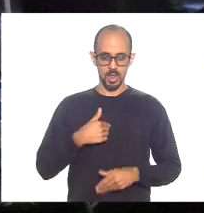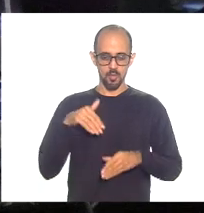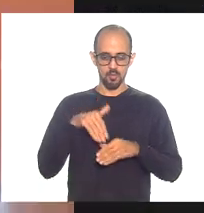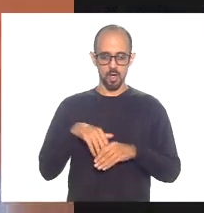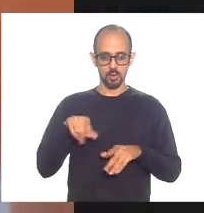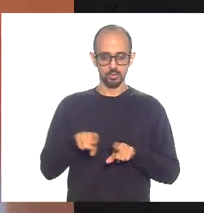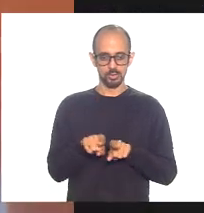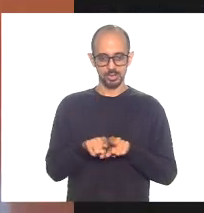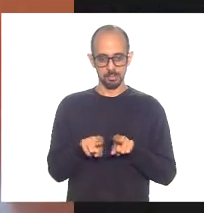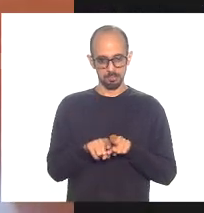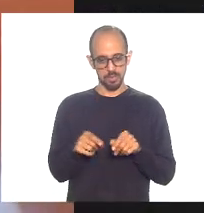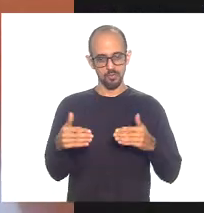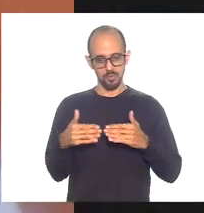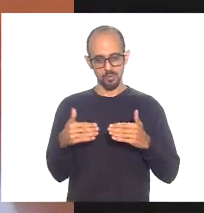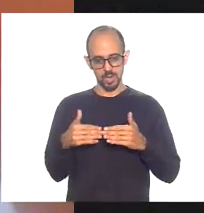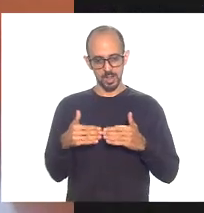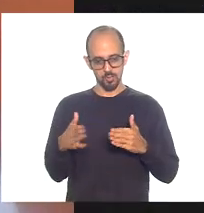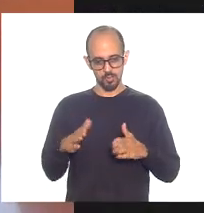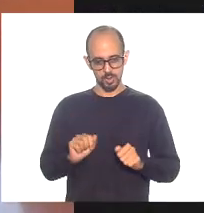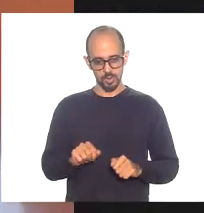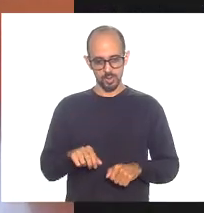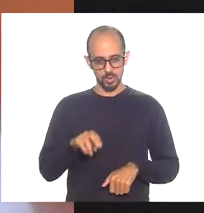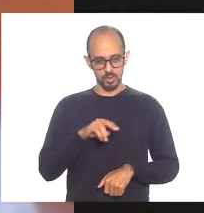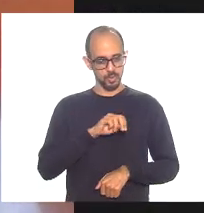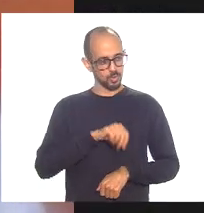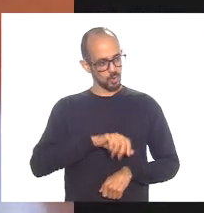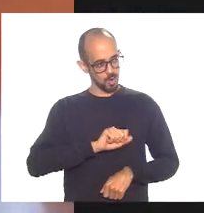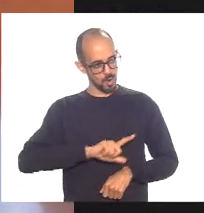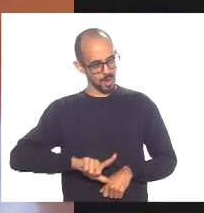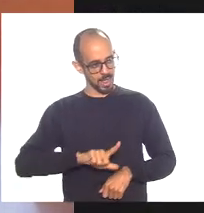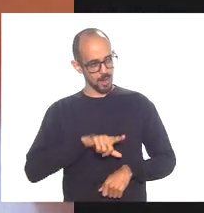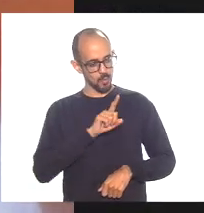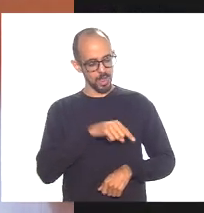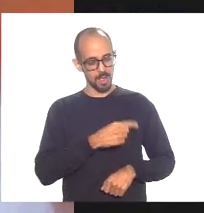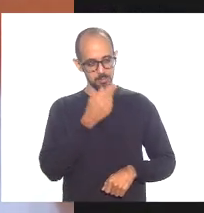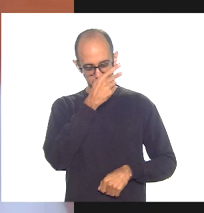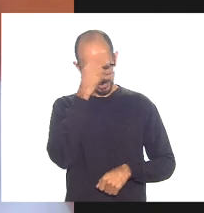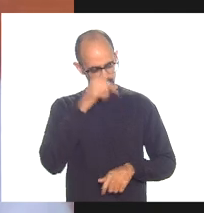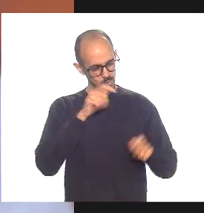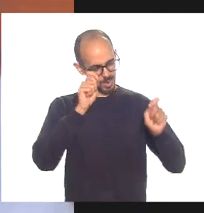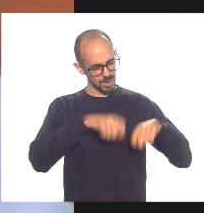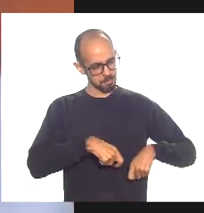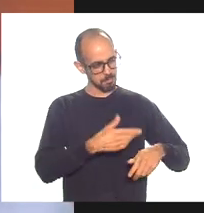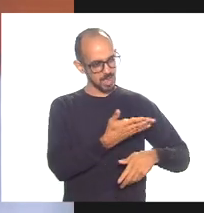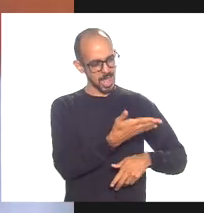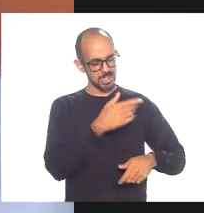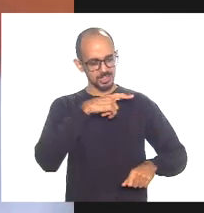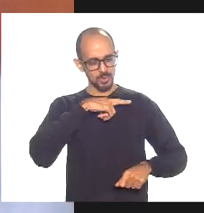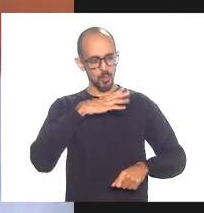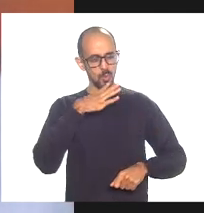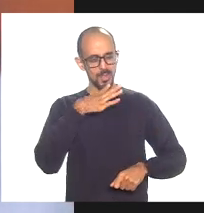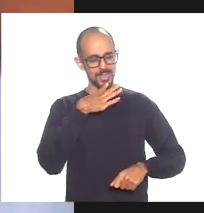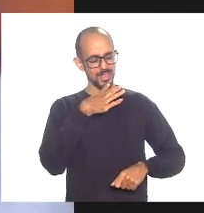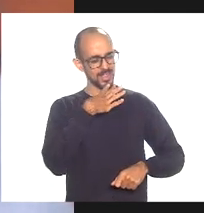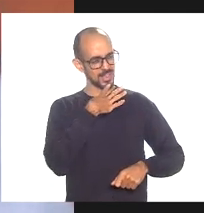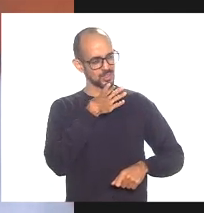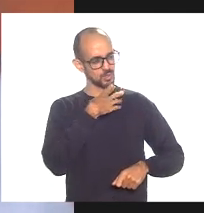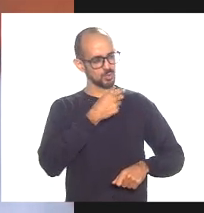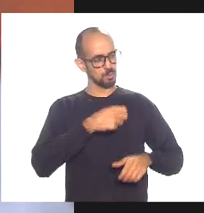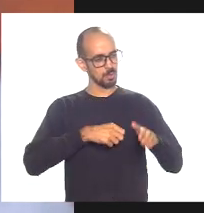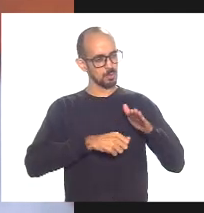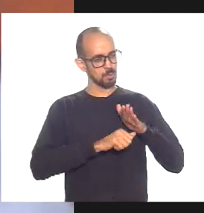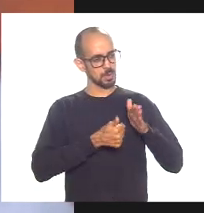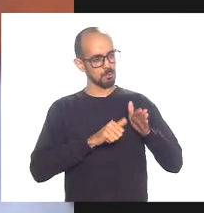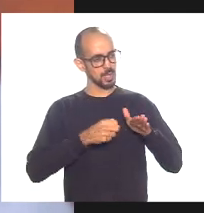também favorável. Noel de Carvalho é uma figura muito estimada, muito competente. Conheço ele desde o meu primeiro mandato. E